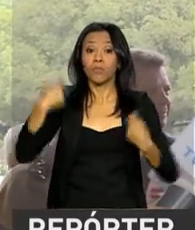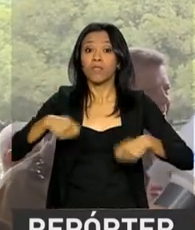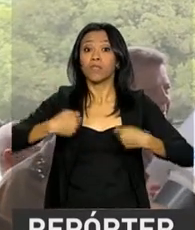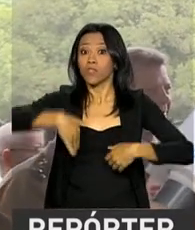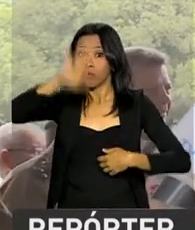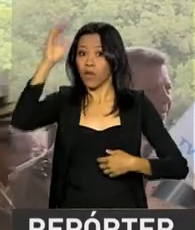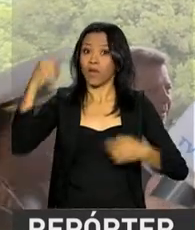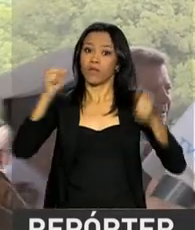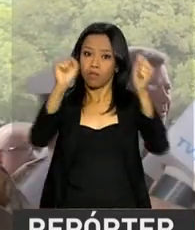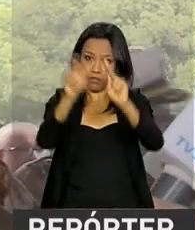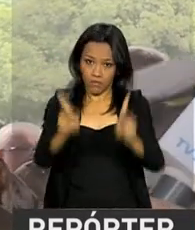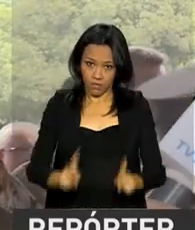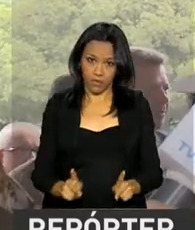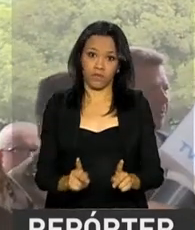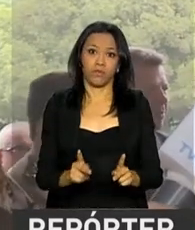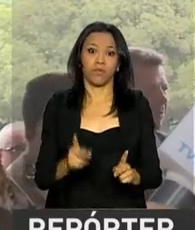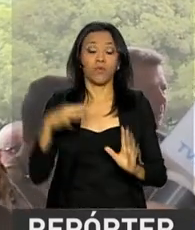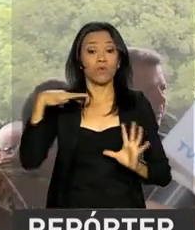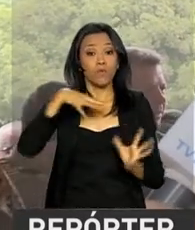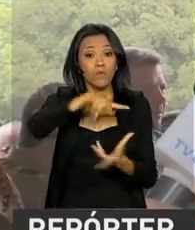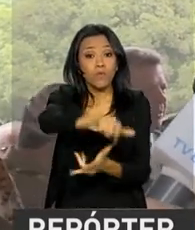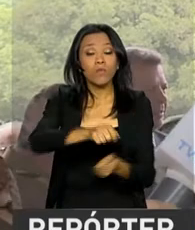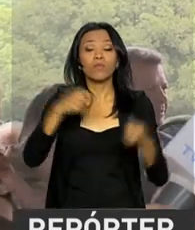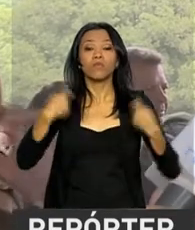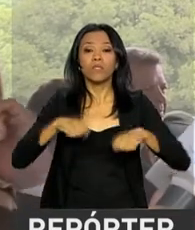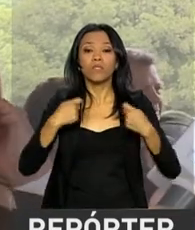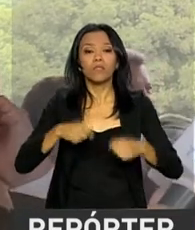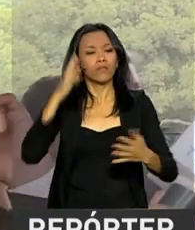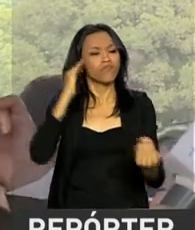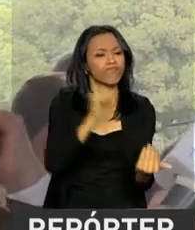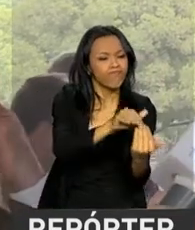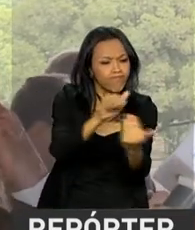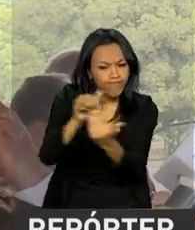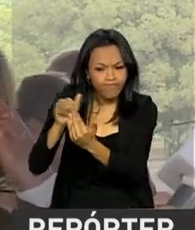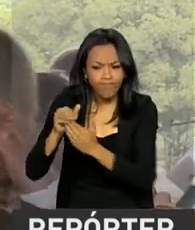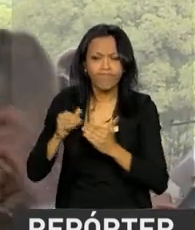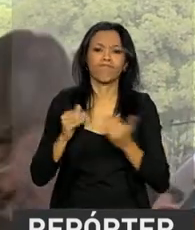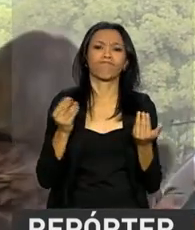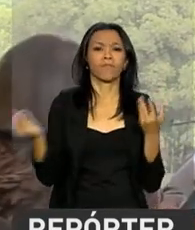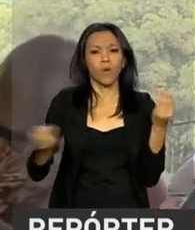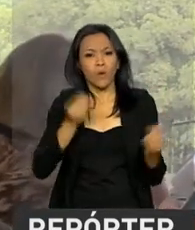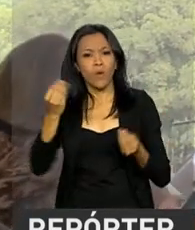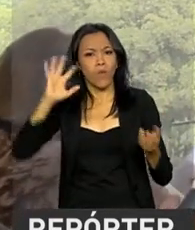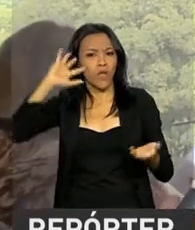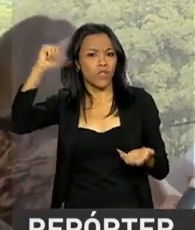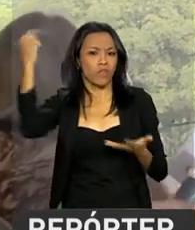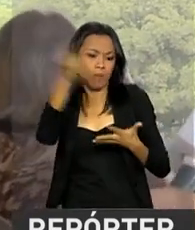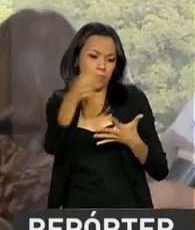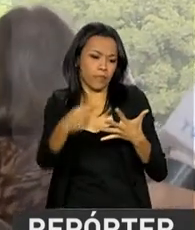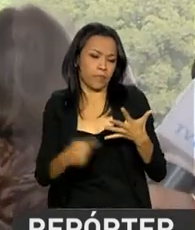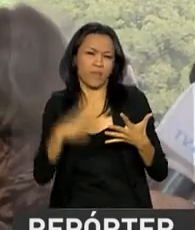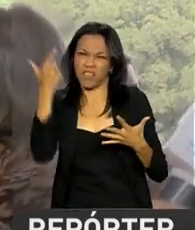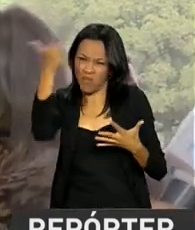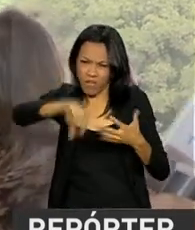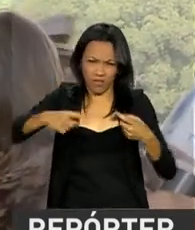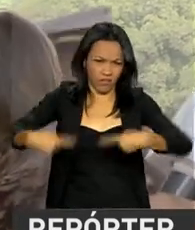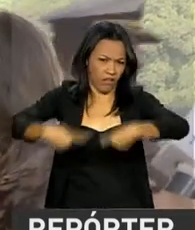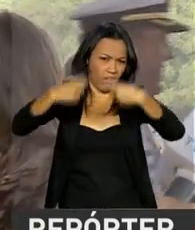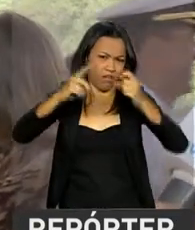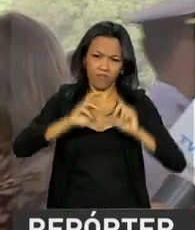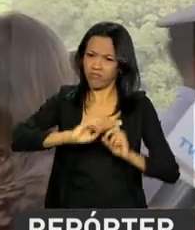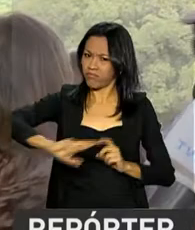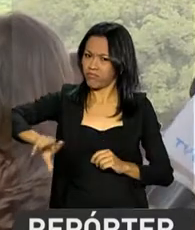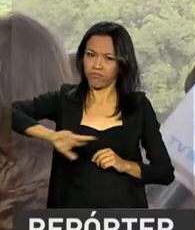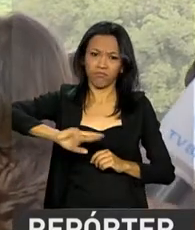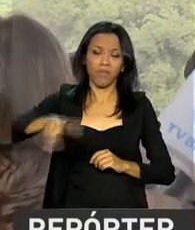paz o mundo precisa de mais concórdia demais chá idas pacíficas e não de mais guerra quem